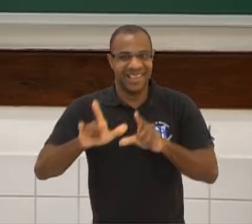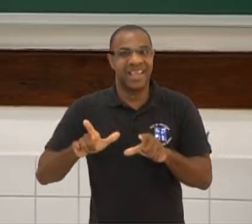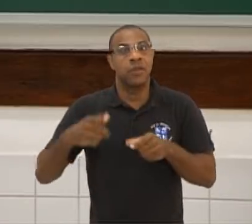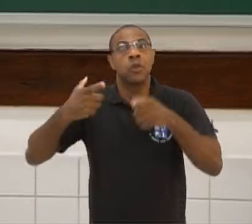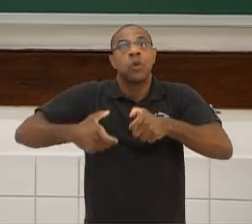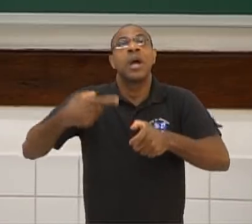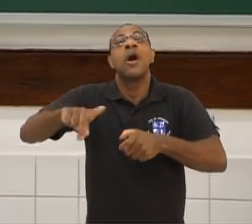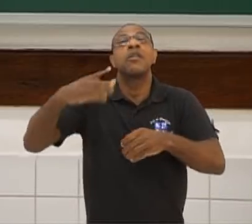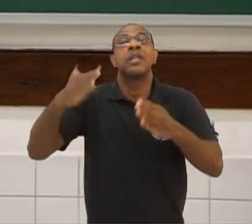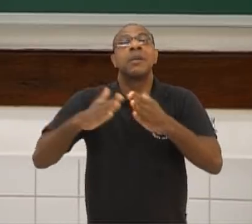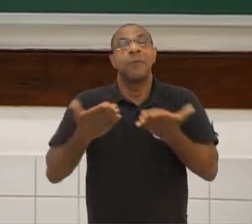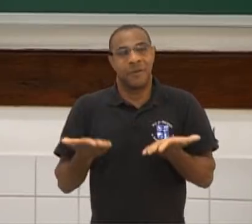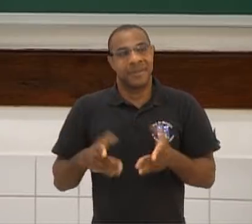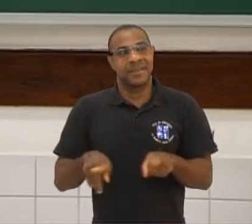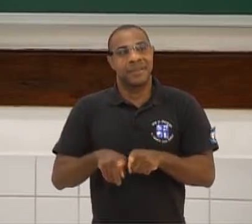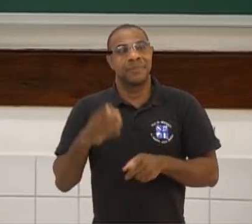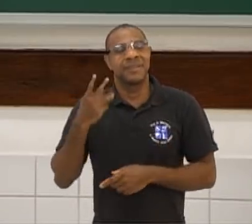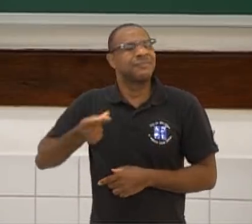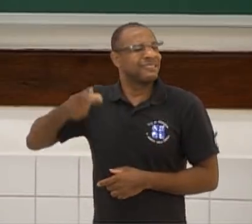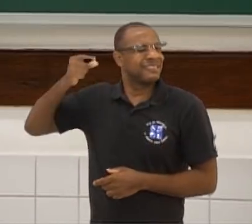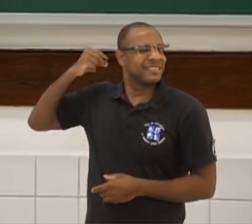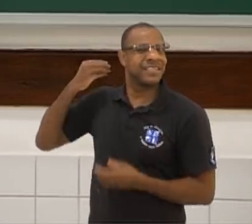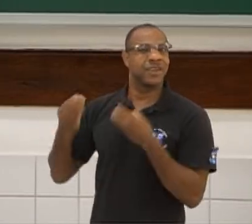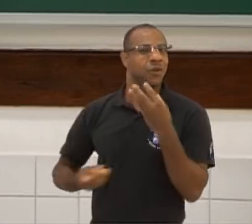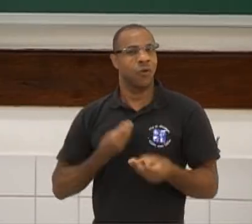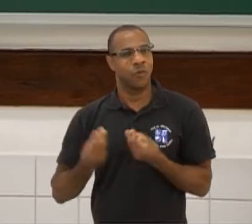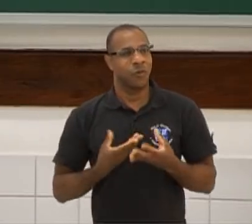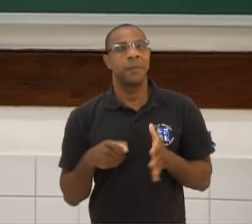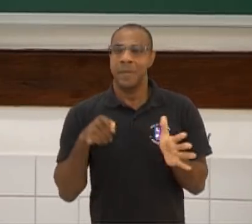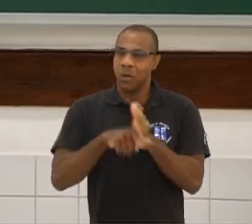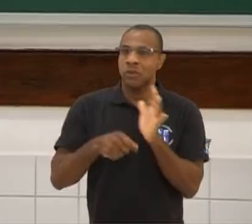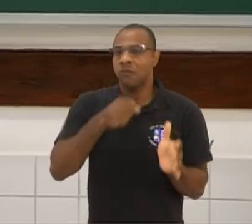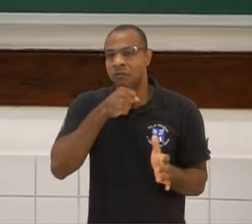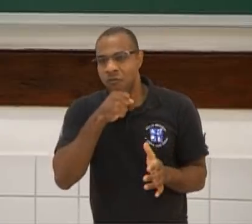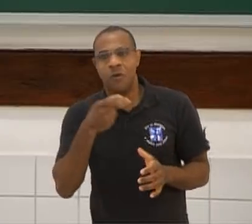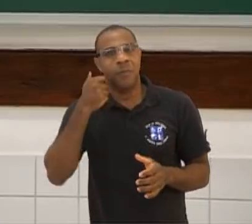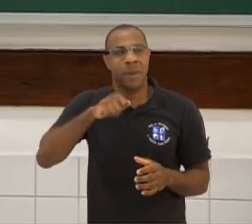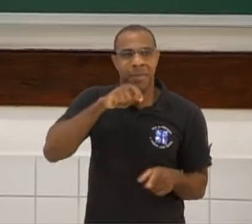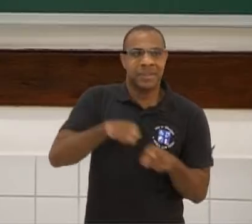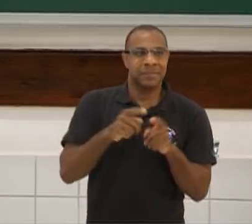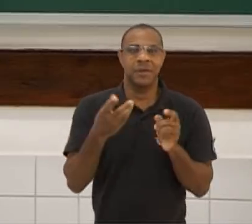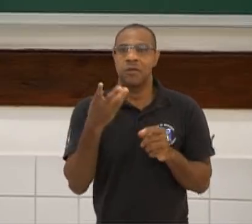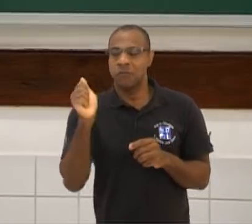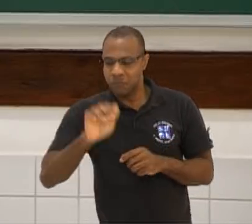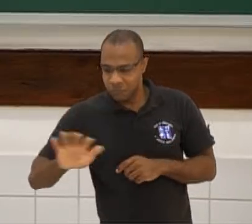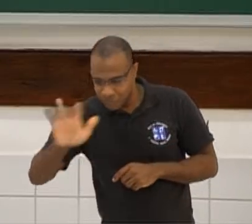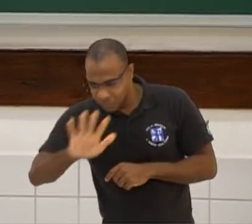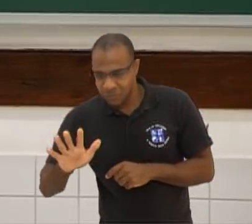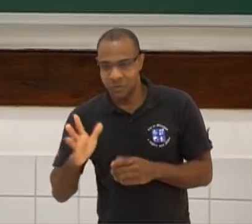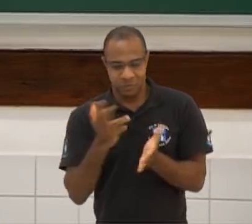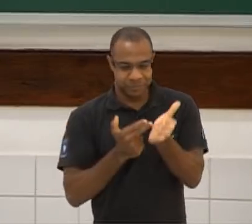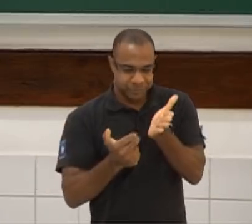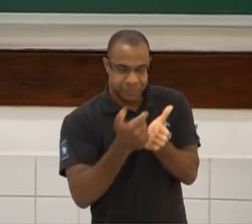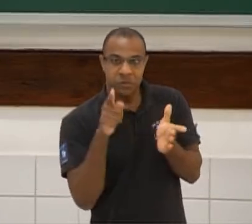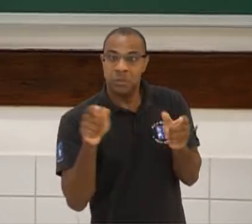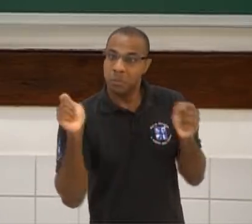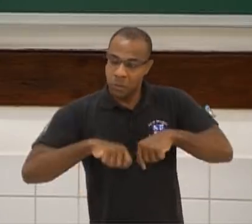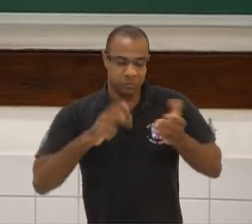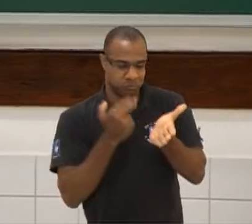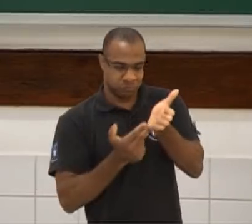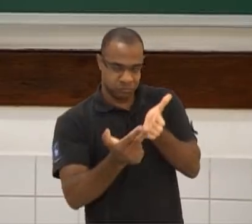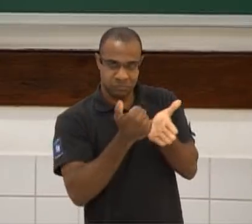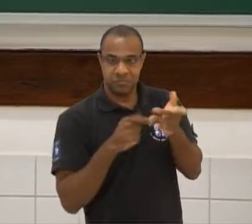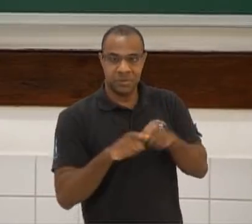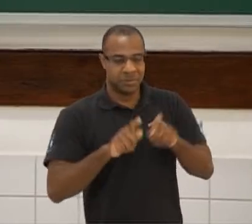aqui, fazer a história em quadrinhos, desenhada, colocada lá com figuras, com imagens, você mesmo desenhar a história de um